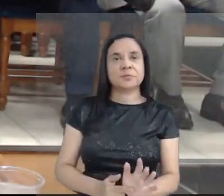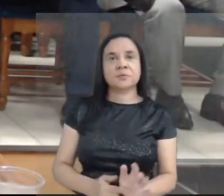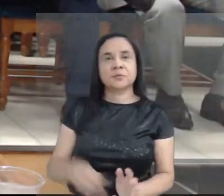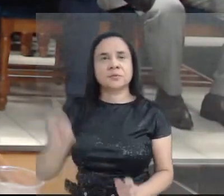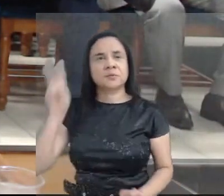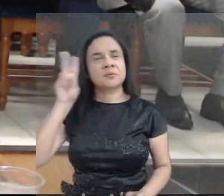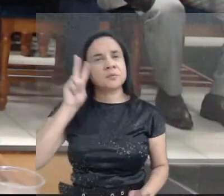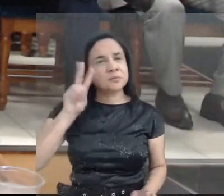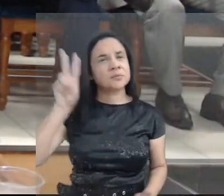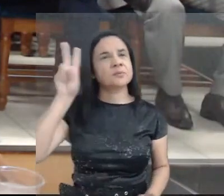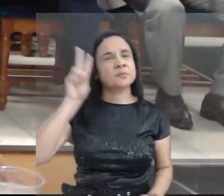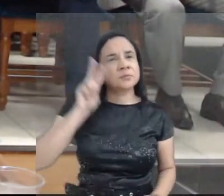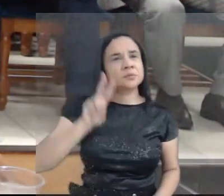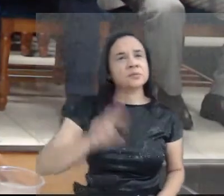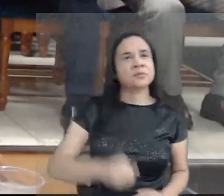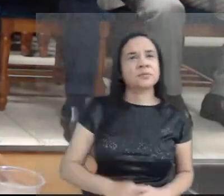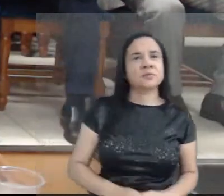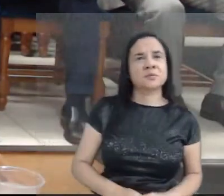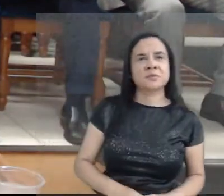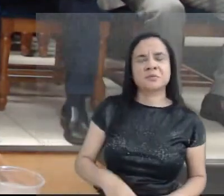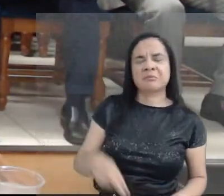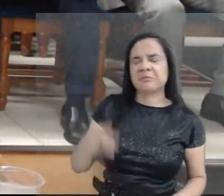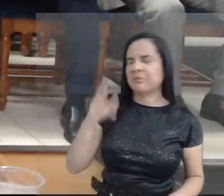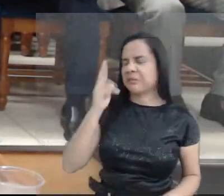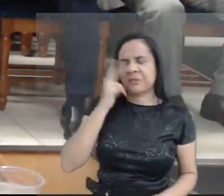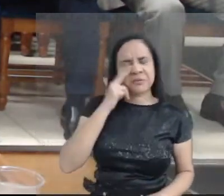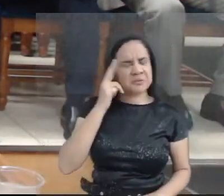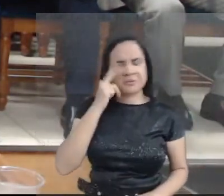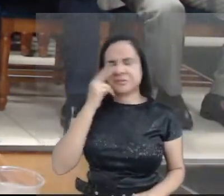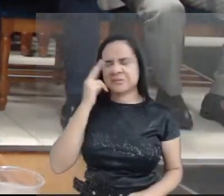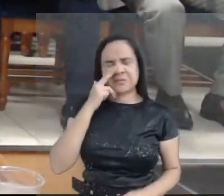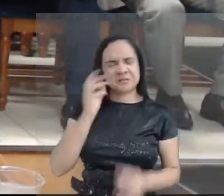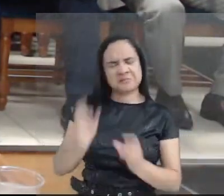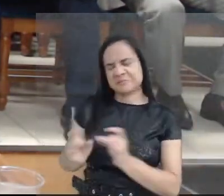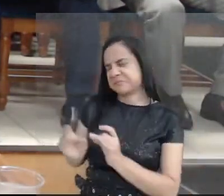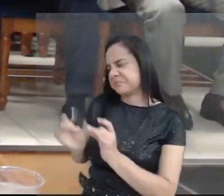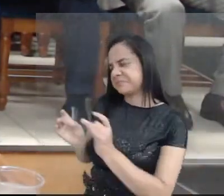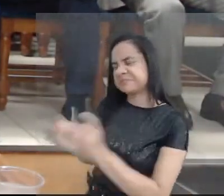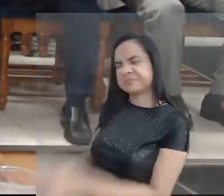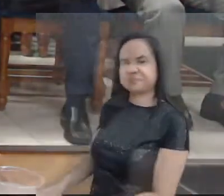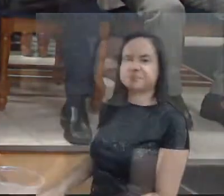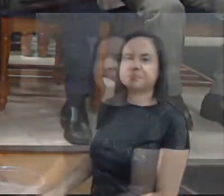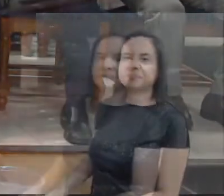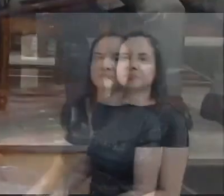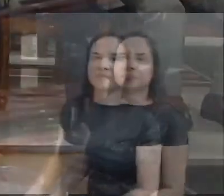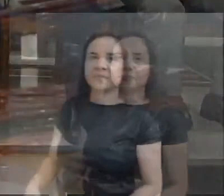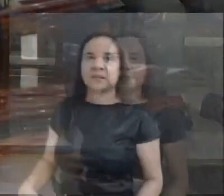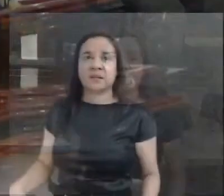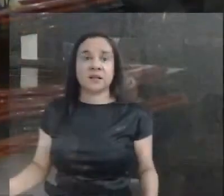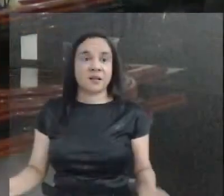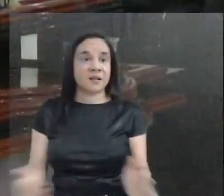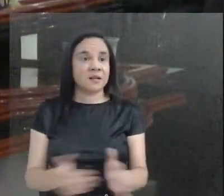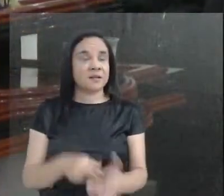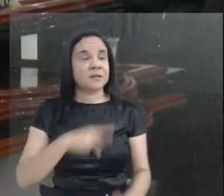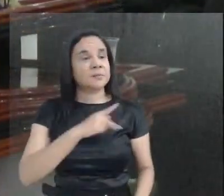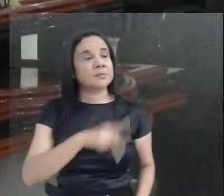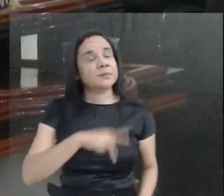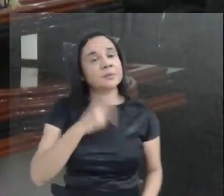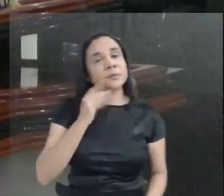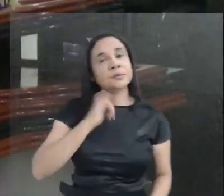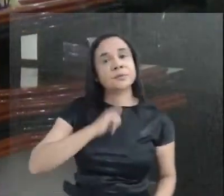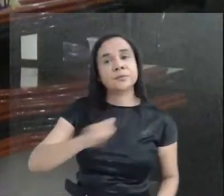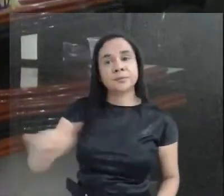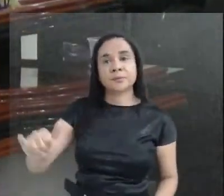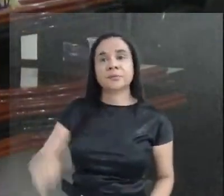que os gentios eram tão desprezados, que o próprio Paulo diz que havia